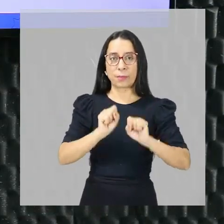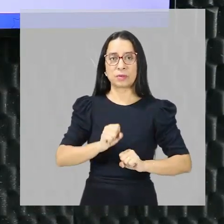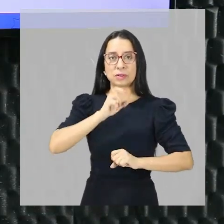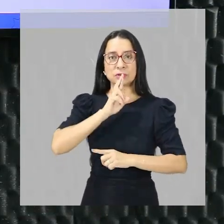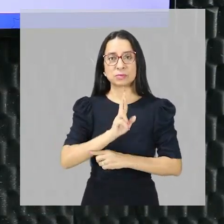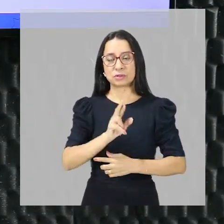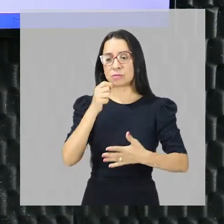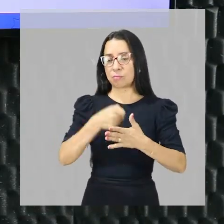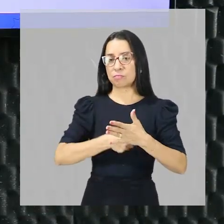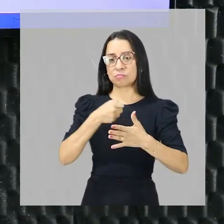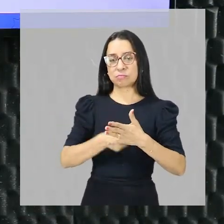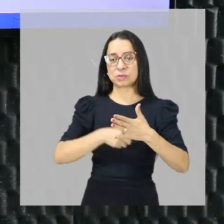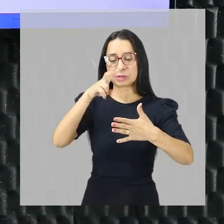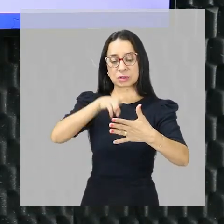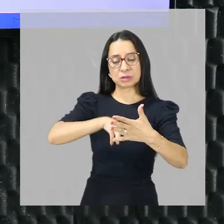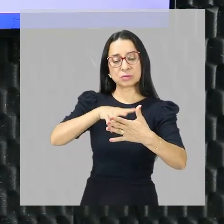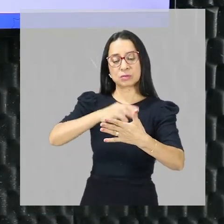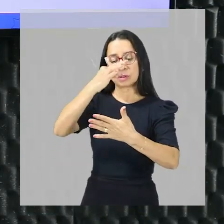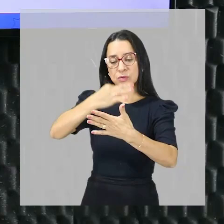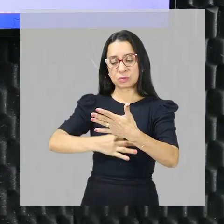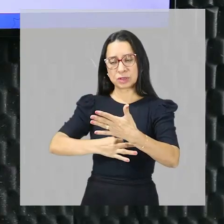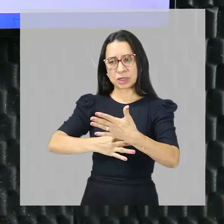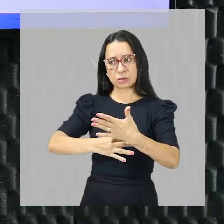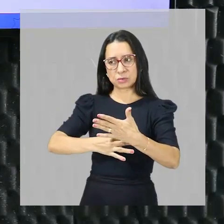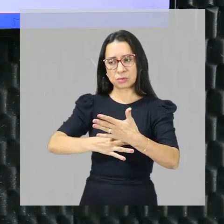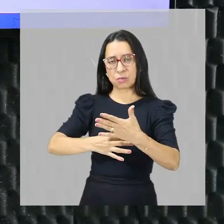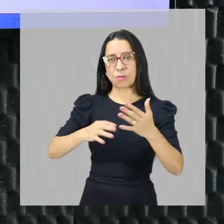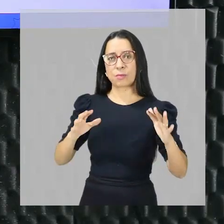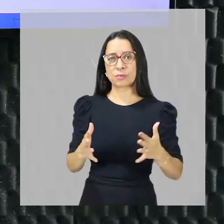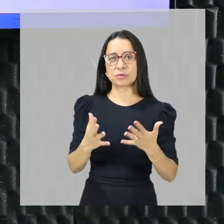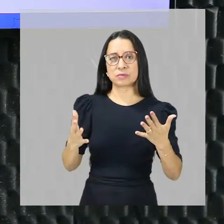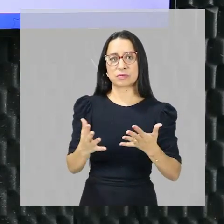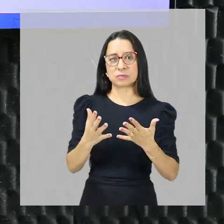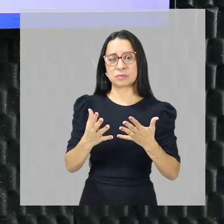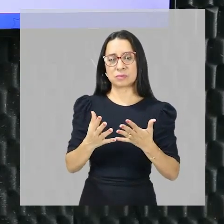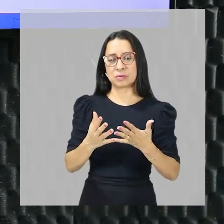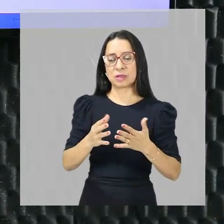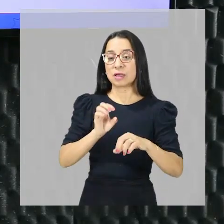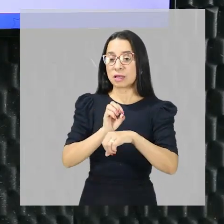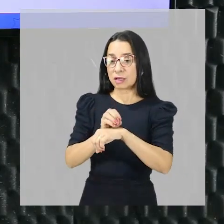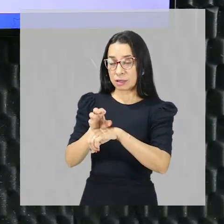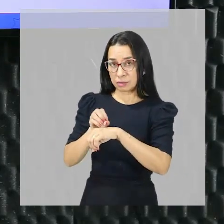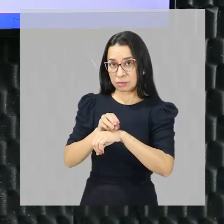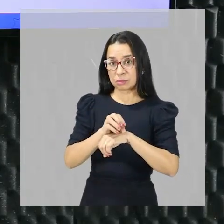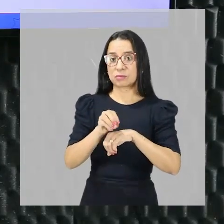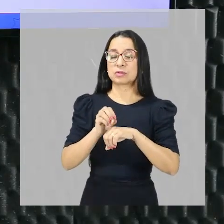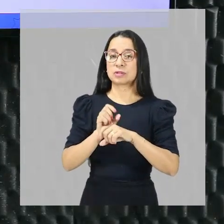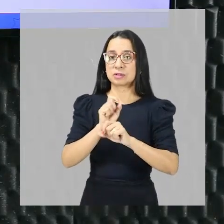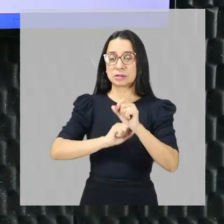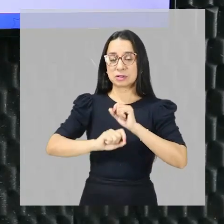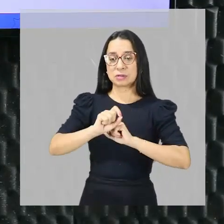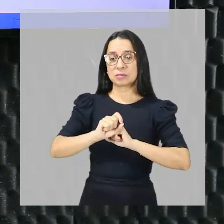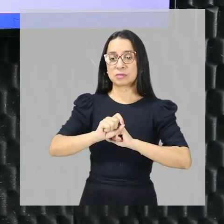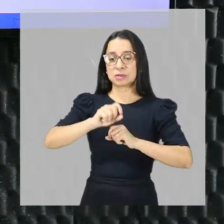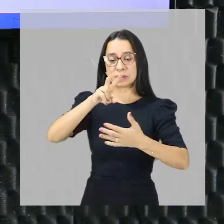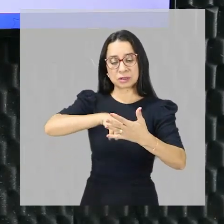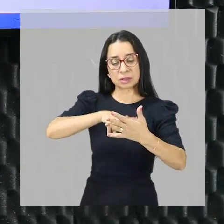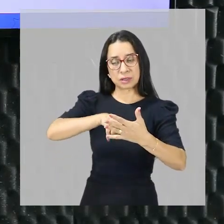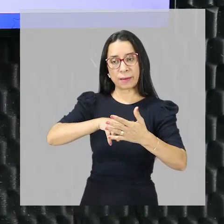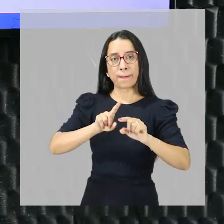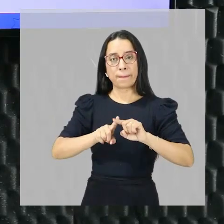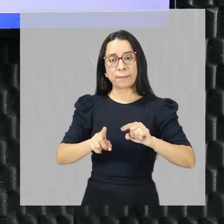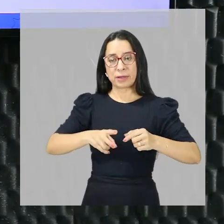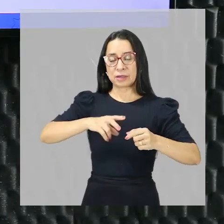sem obrigatoriamente a leitura do texto motivador. Recomendo fortemente que leia, mas você consegue responder muitas